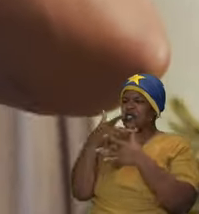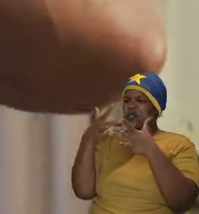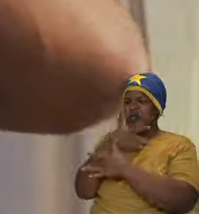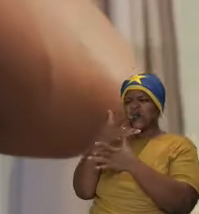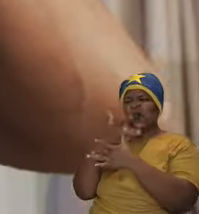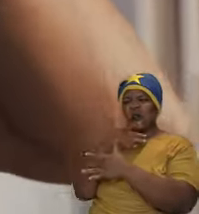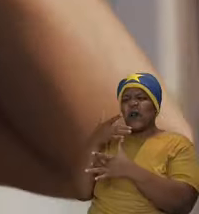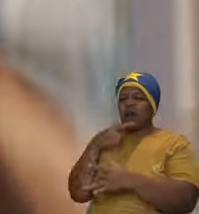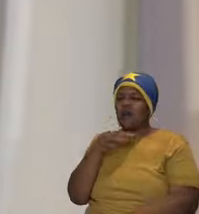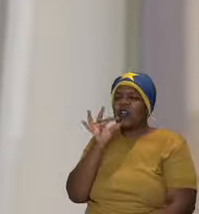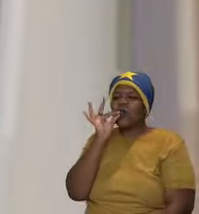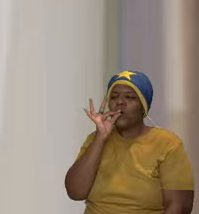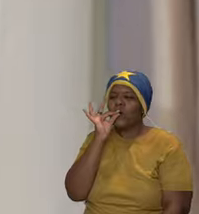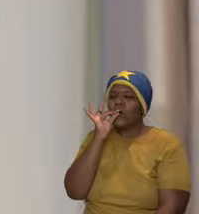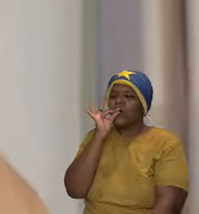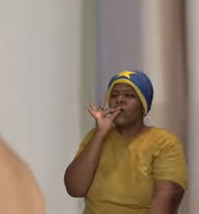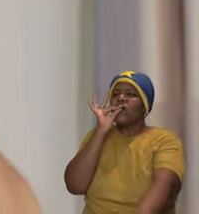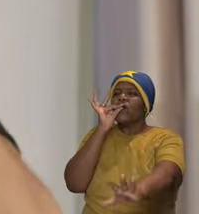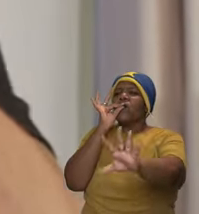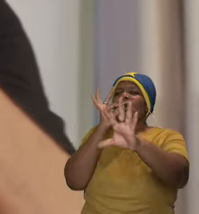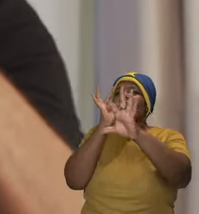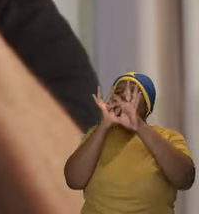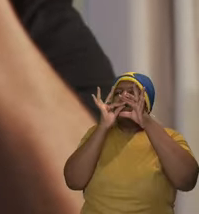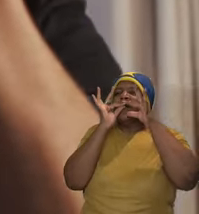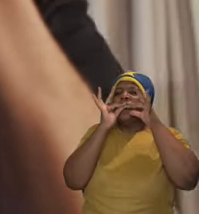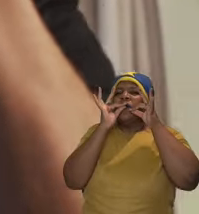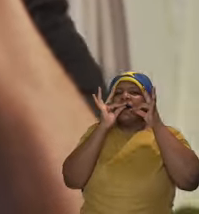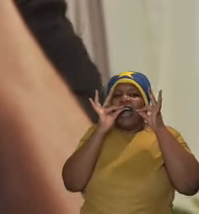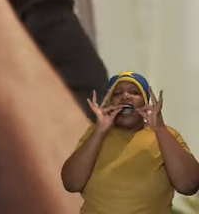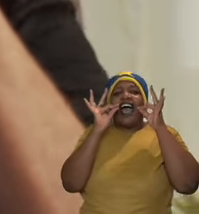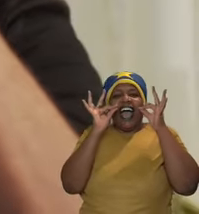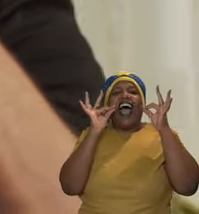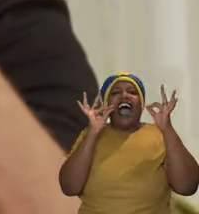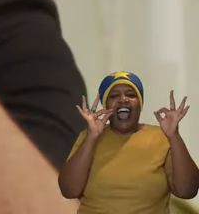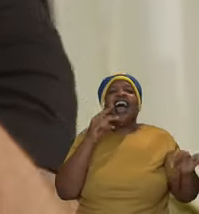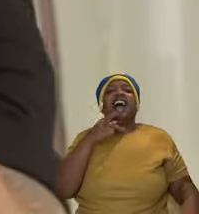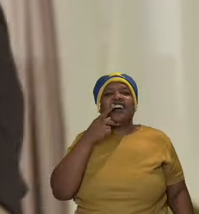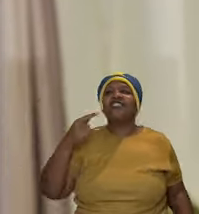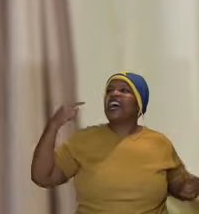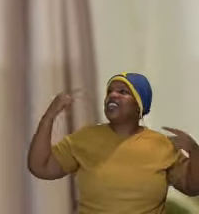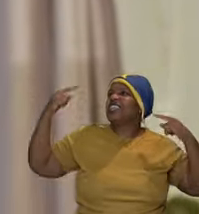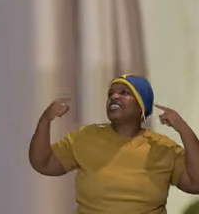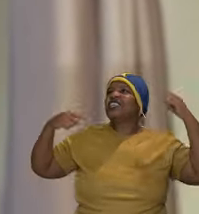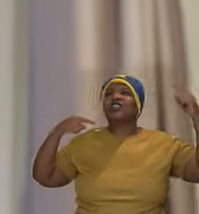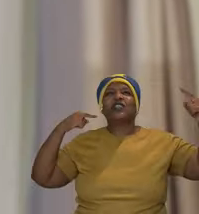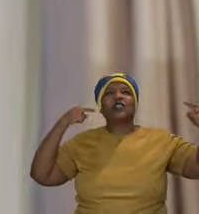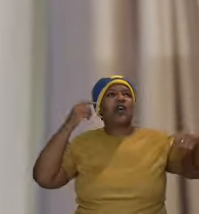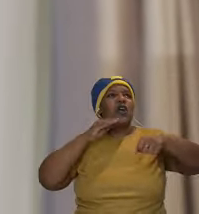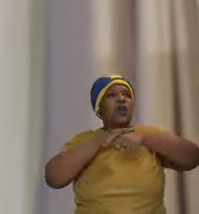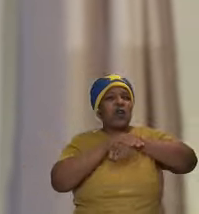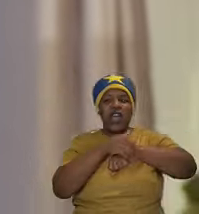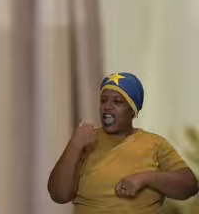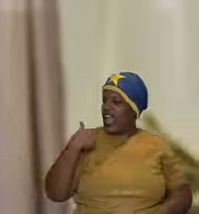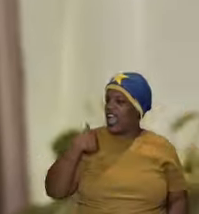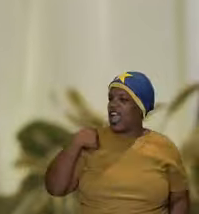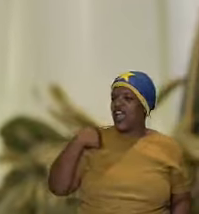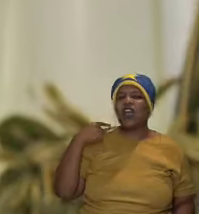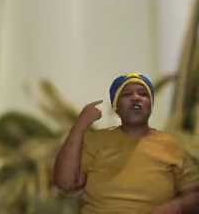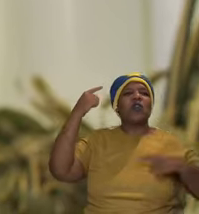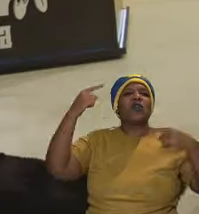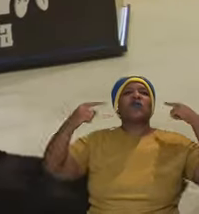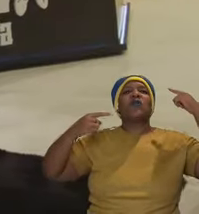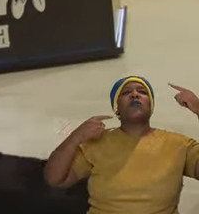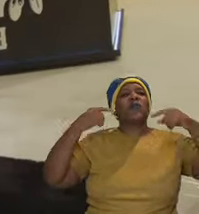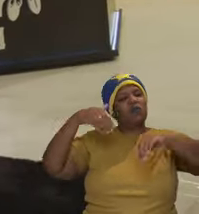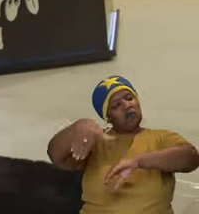bota fogo nessa porra, amigo, acelera. E tava eu, elas loucas pela noite por aí. E tava eu, elas loucas